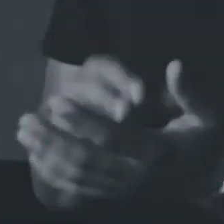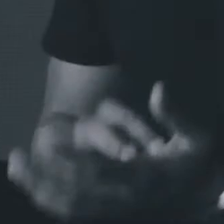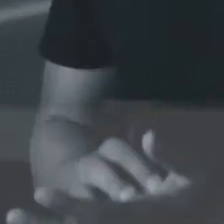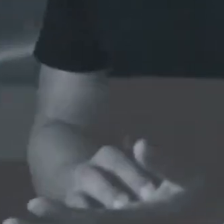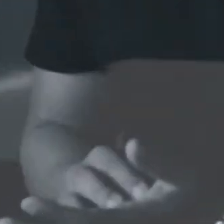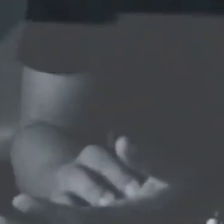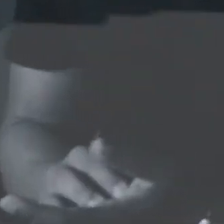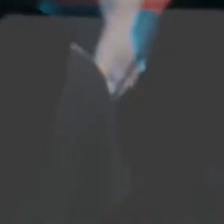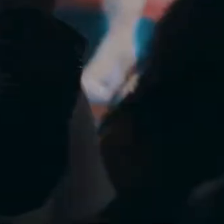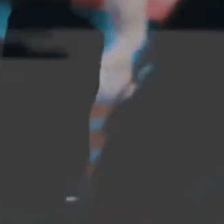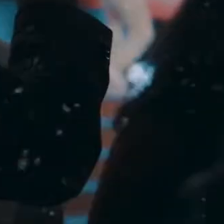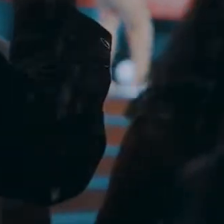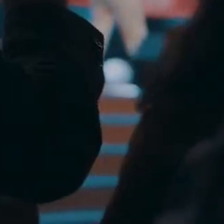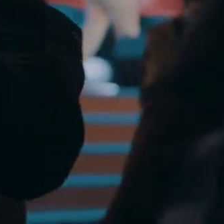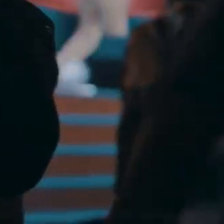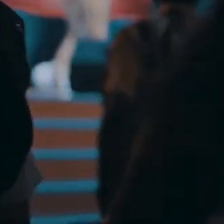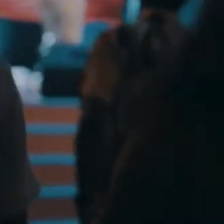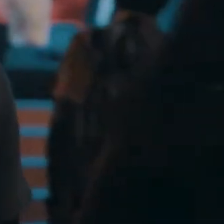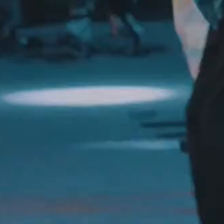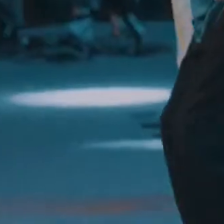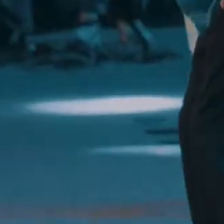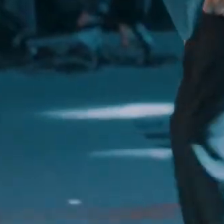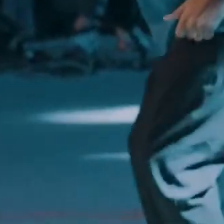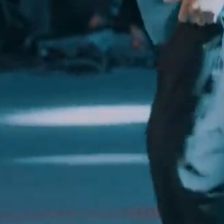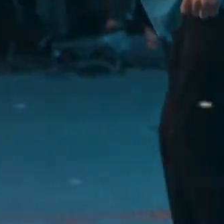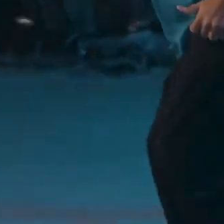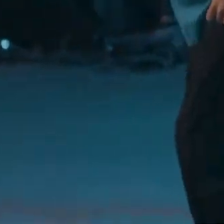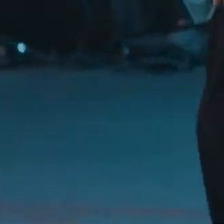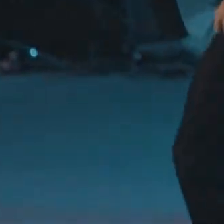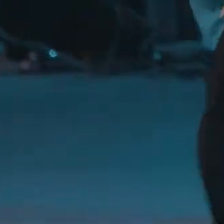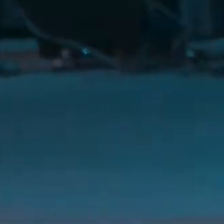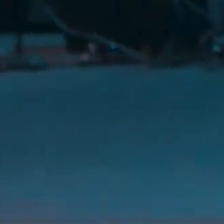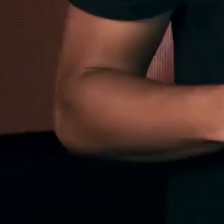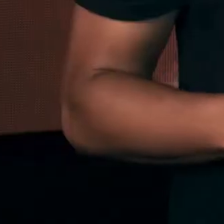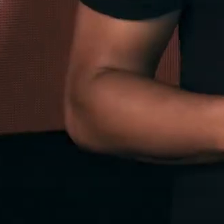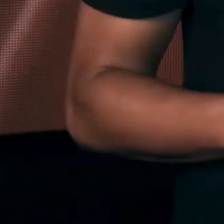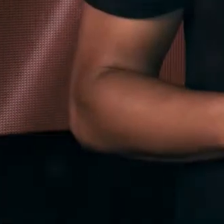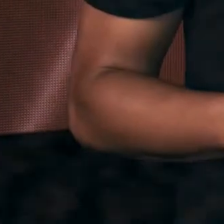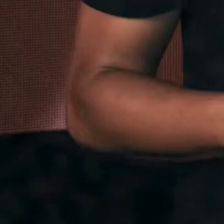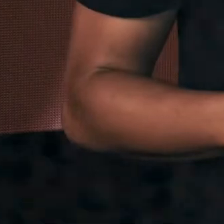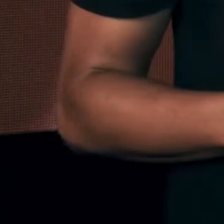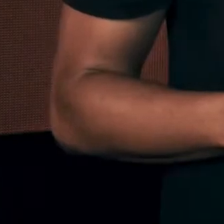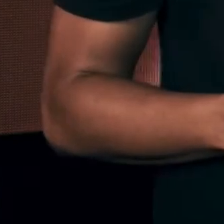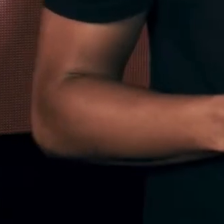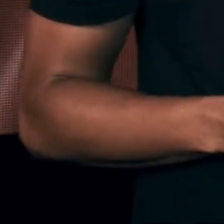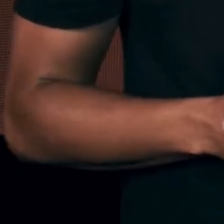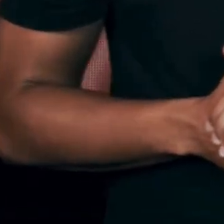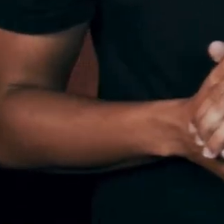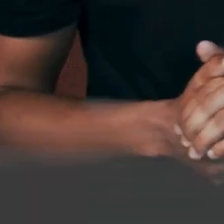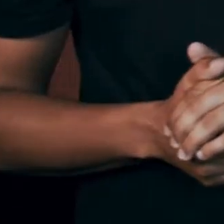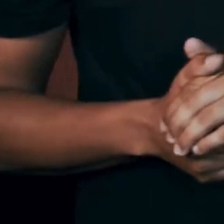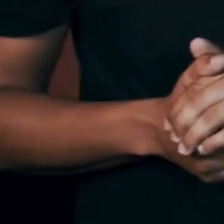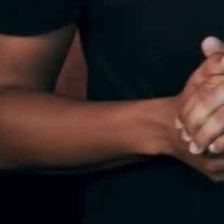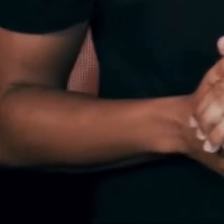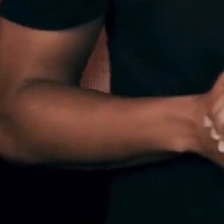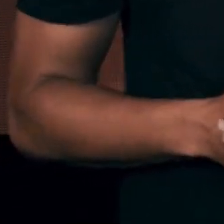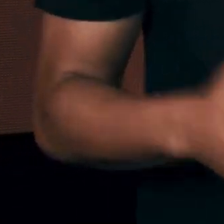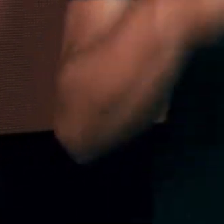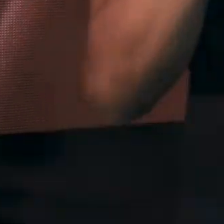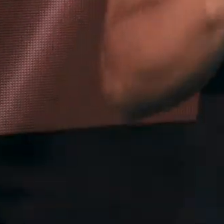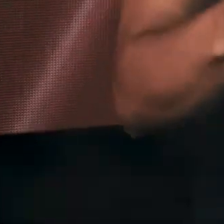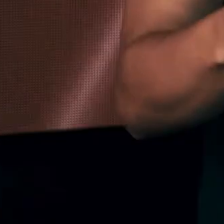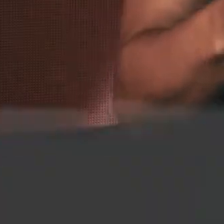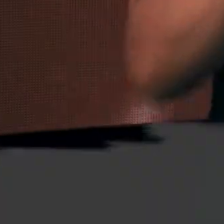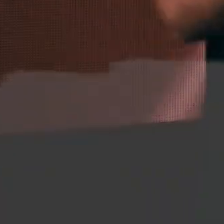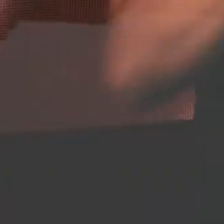nós temos o Strong, que é o culto da nossa juventude junto com os nossos adolescentes. E ainda nós temos o E-Groups, que é a nossa EBD especial.